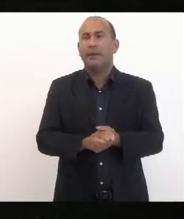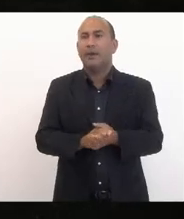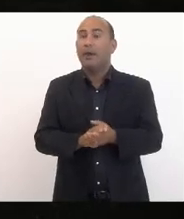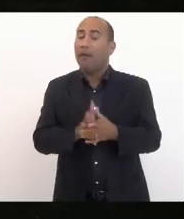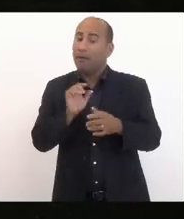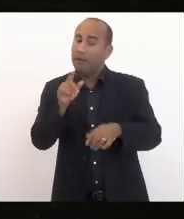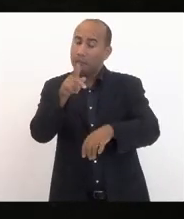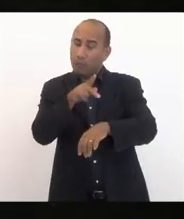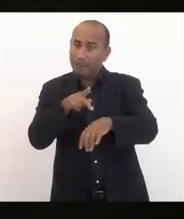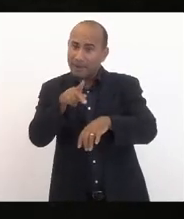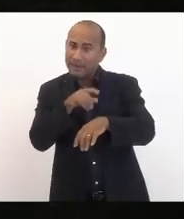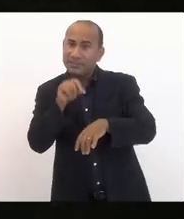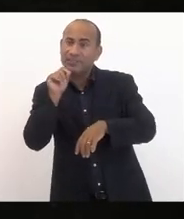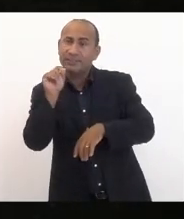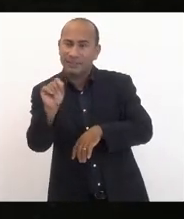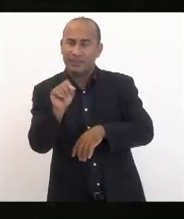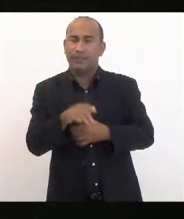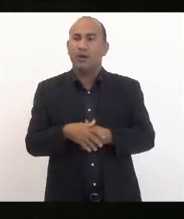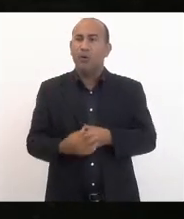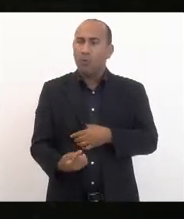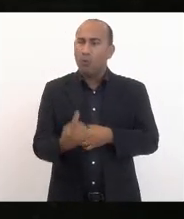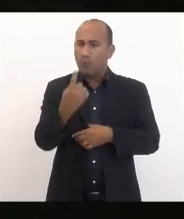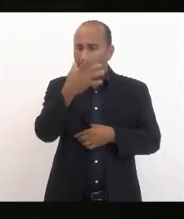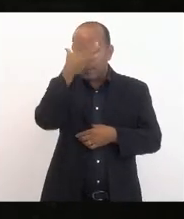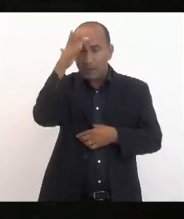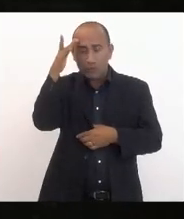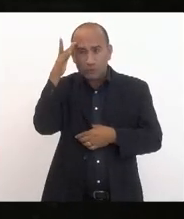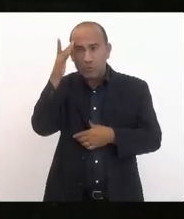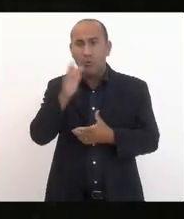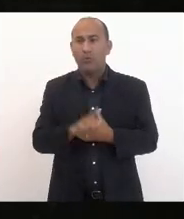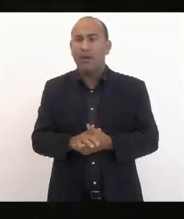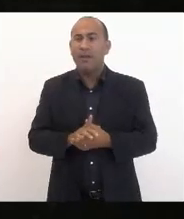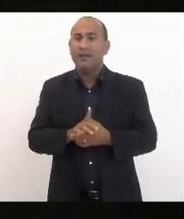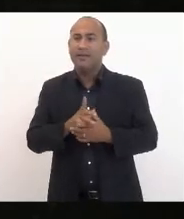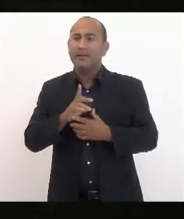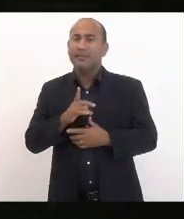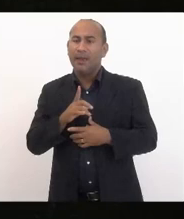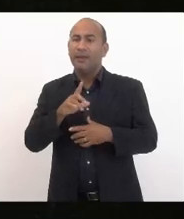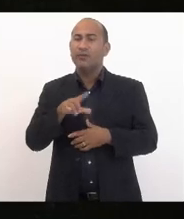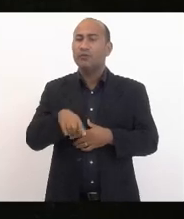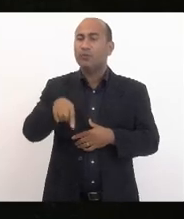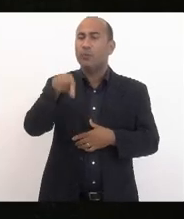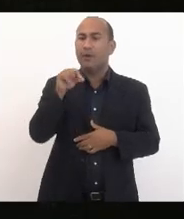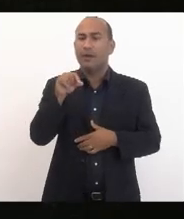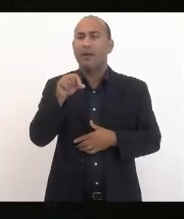país em que uma pessoa transgênero é,